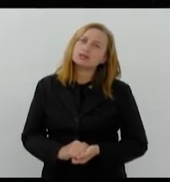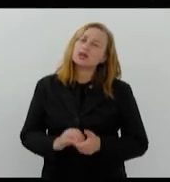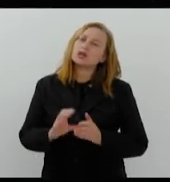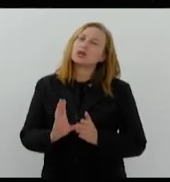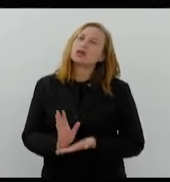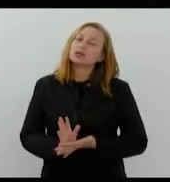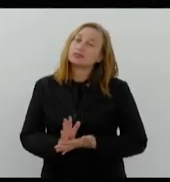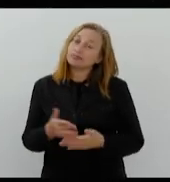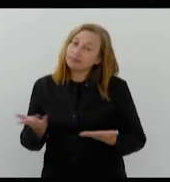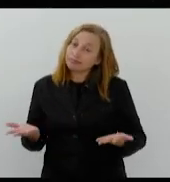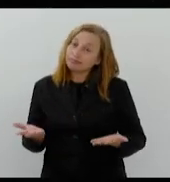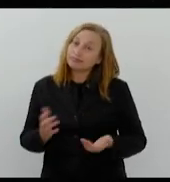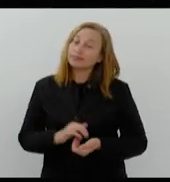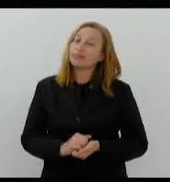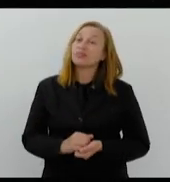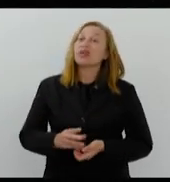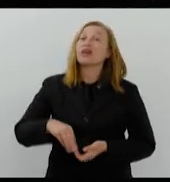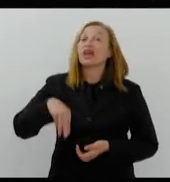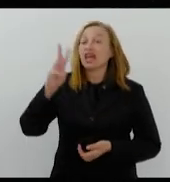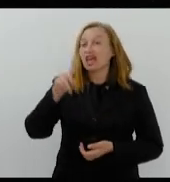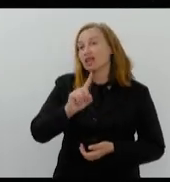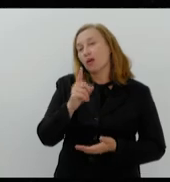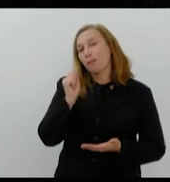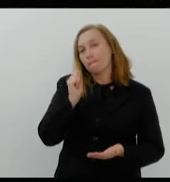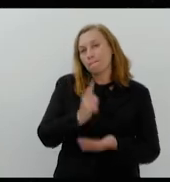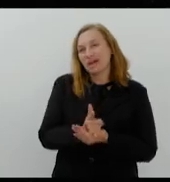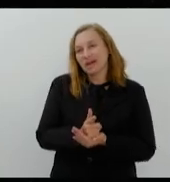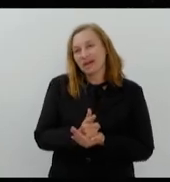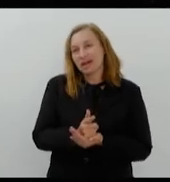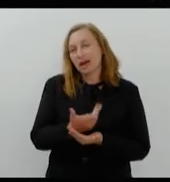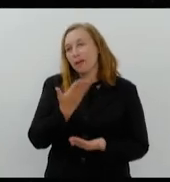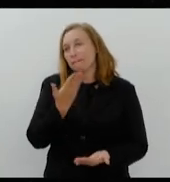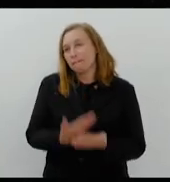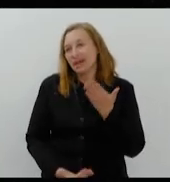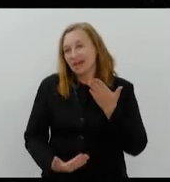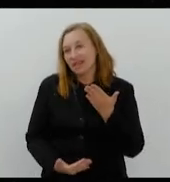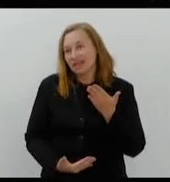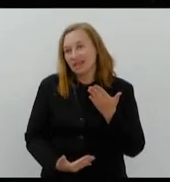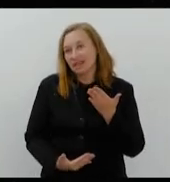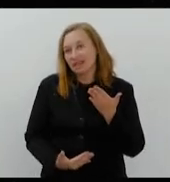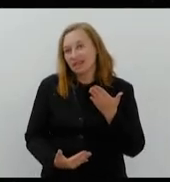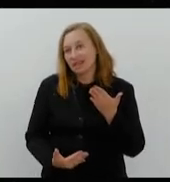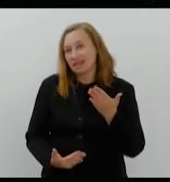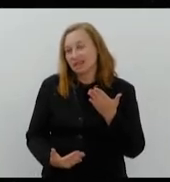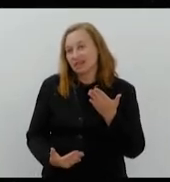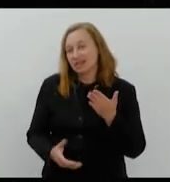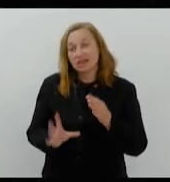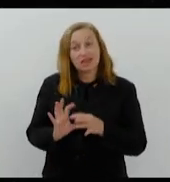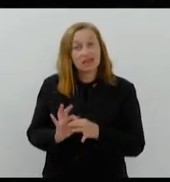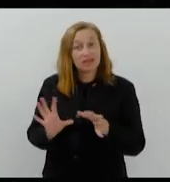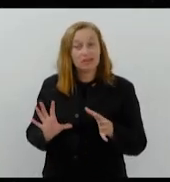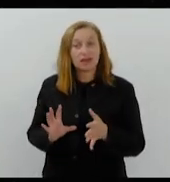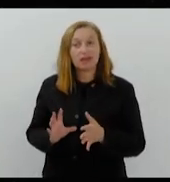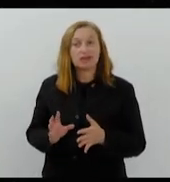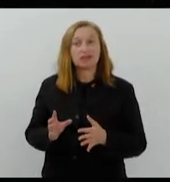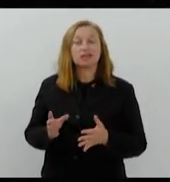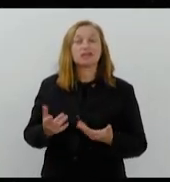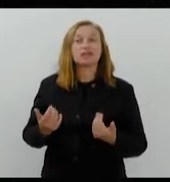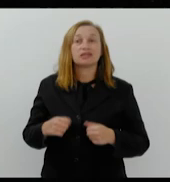mais, quem não paga, perde suas regalias, inclusive de incentivo